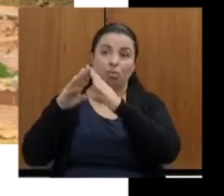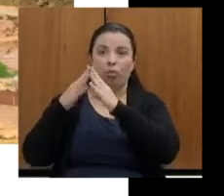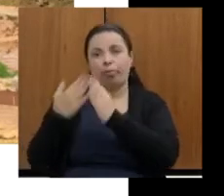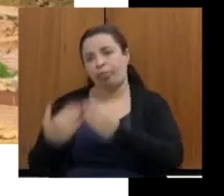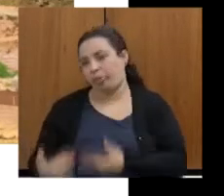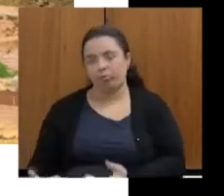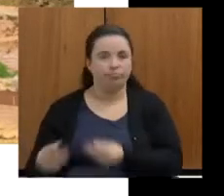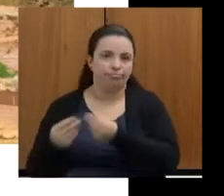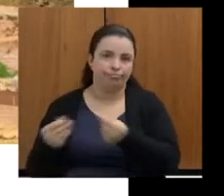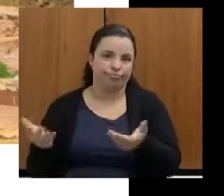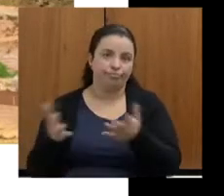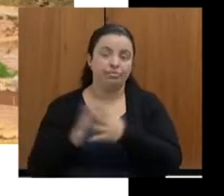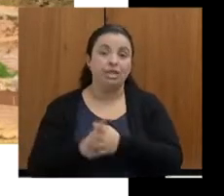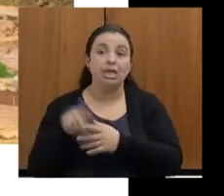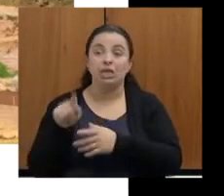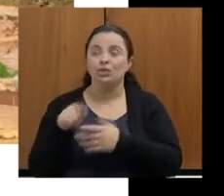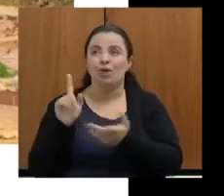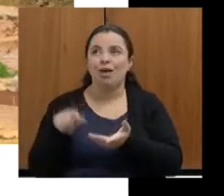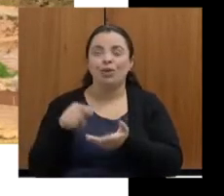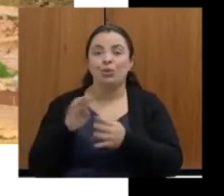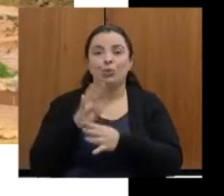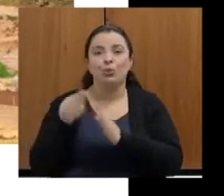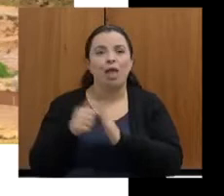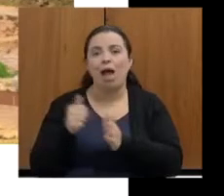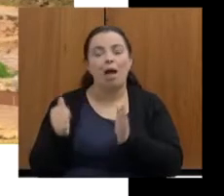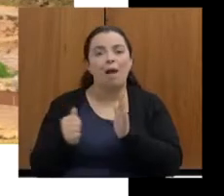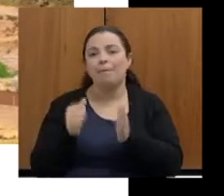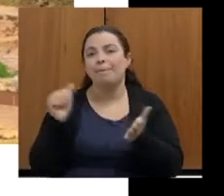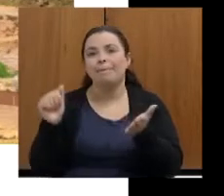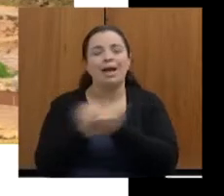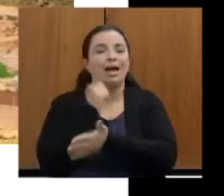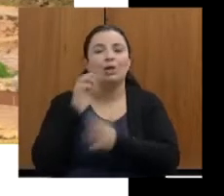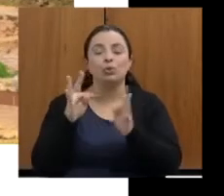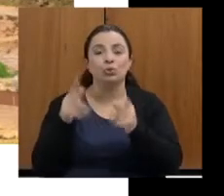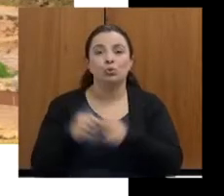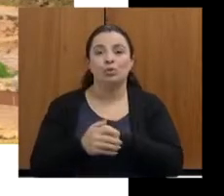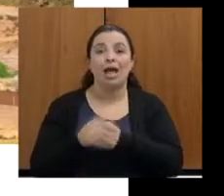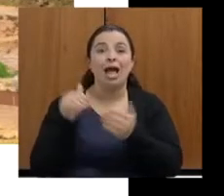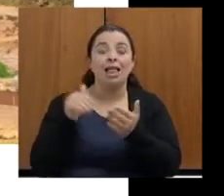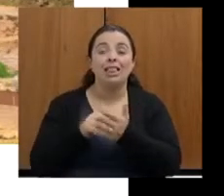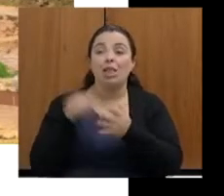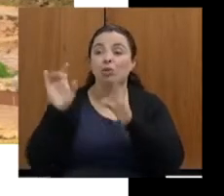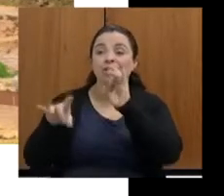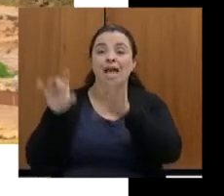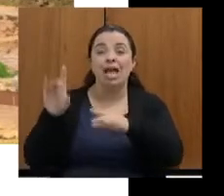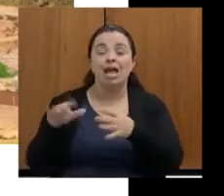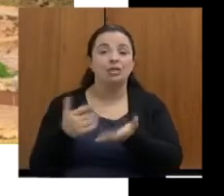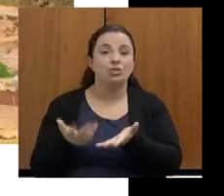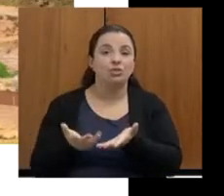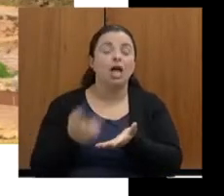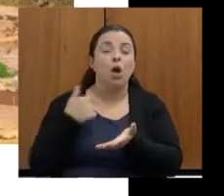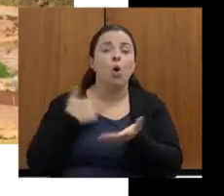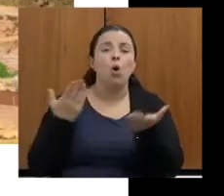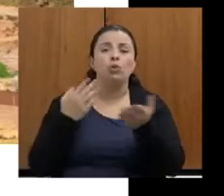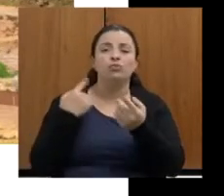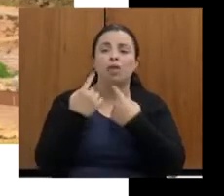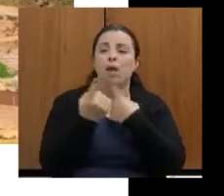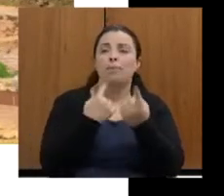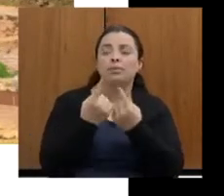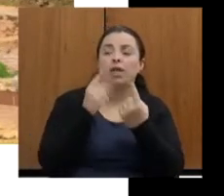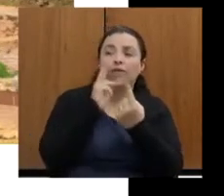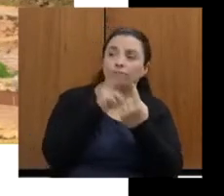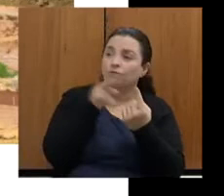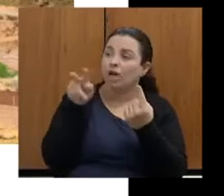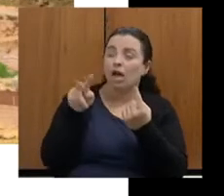parte dessa pagamento né deixar acabar inclusive as ruínas porque hoje quando a gente passa pela estrada o mato já tomou conta e as pessoas